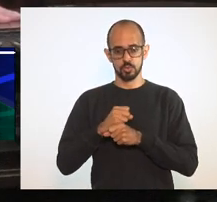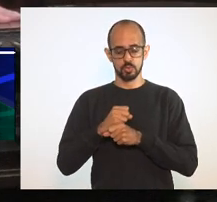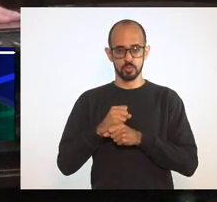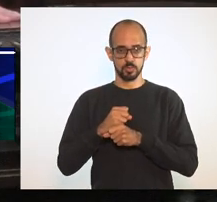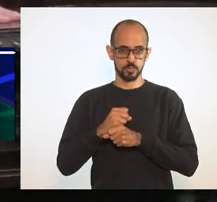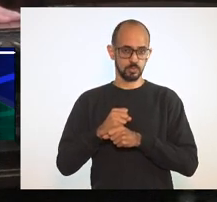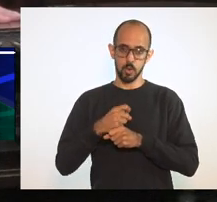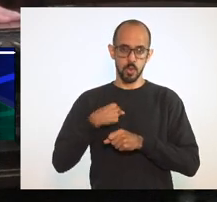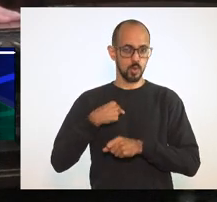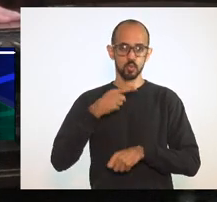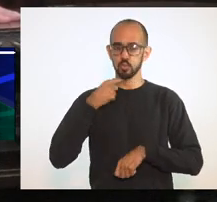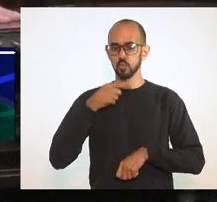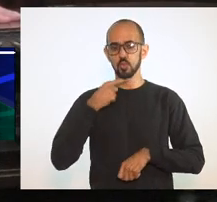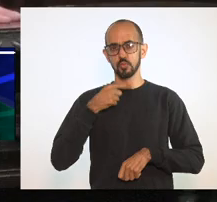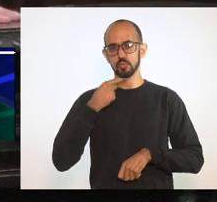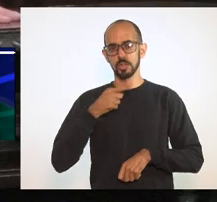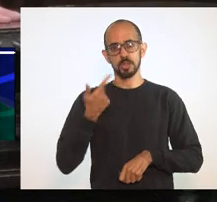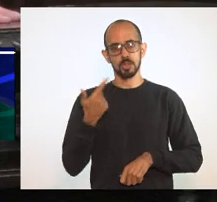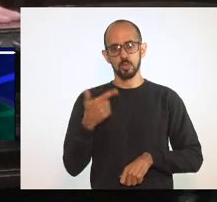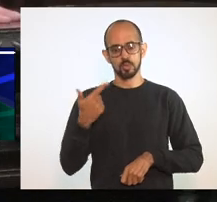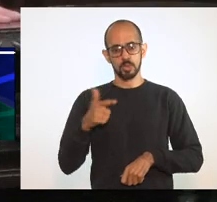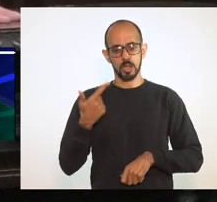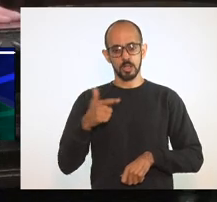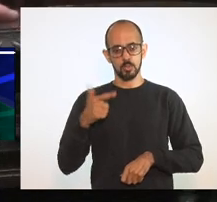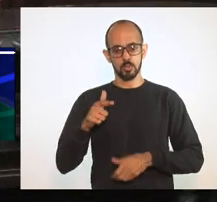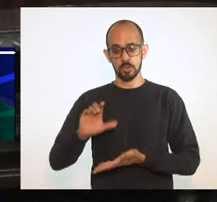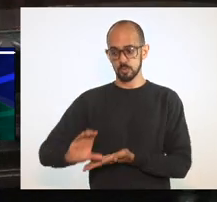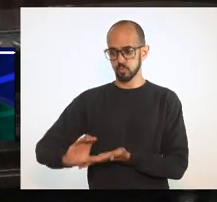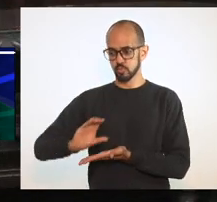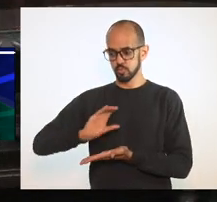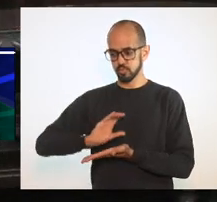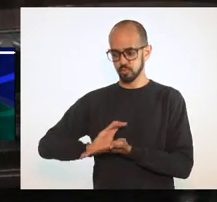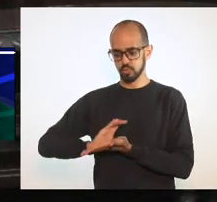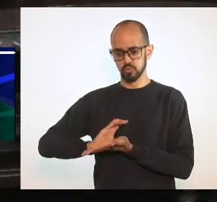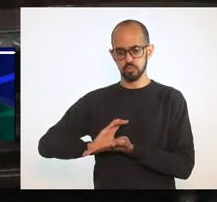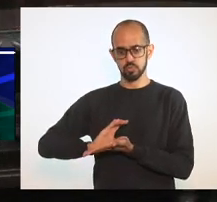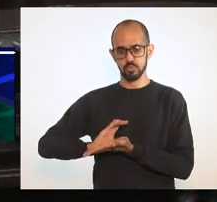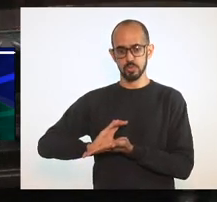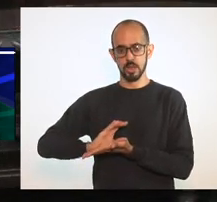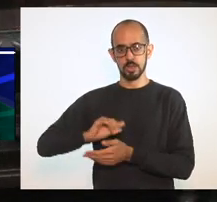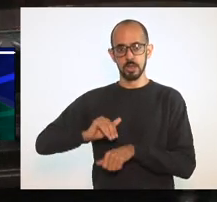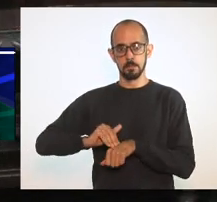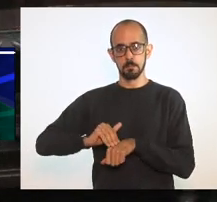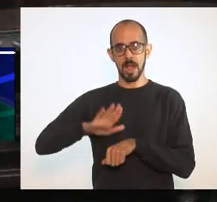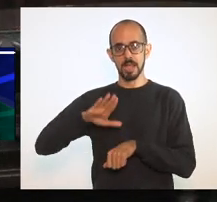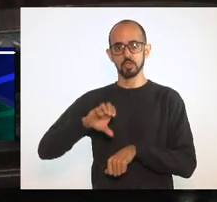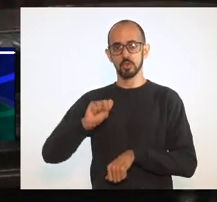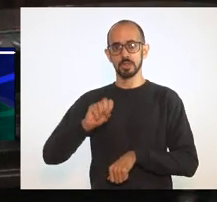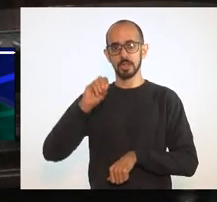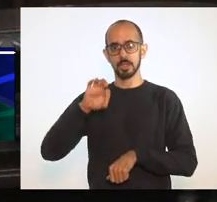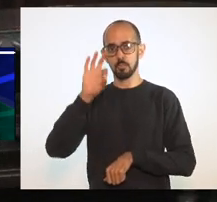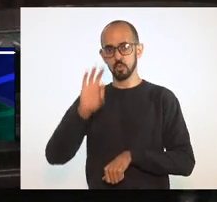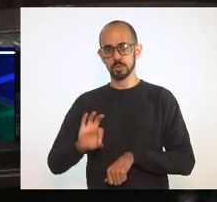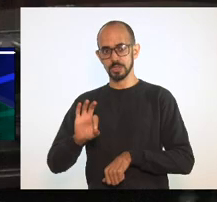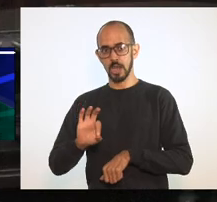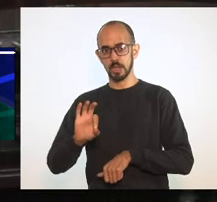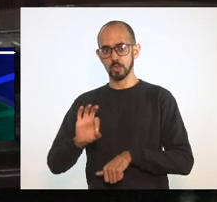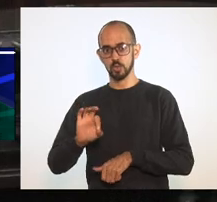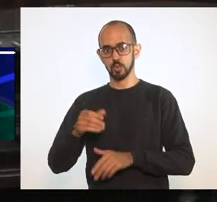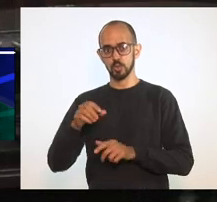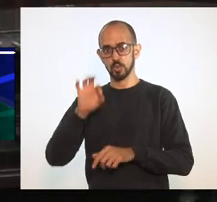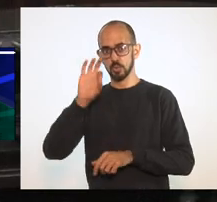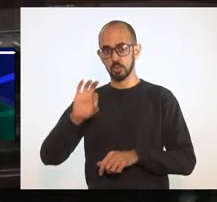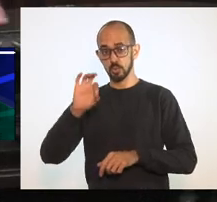dúvida. É a segunda receita mais importante do Estado, os royalties. E mais de 80% dos royalties que o Estado arrecada